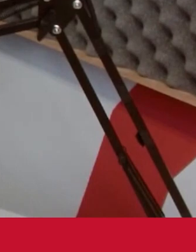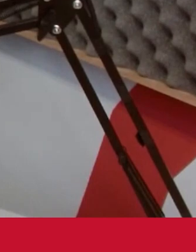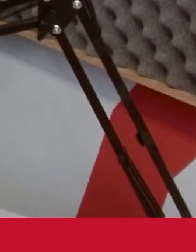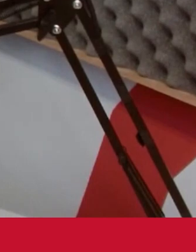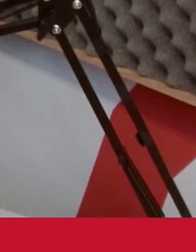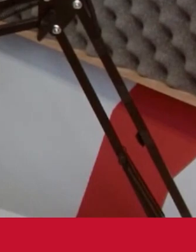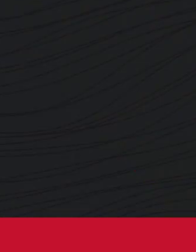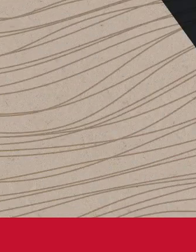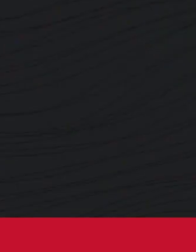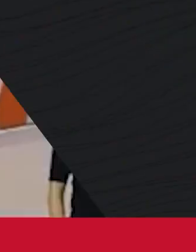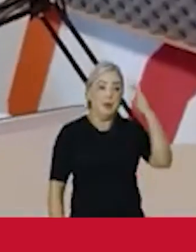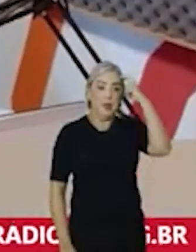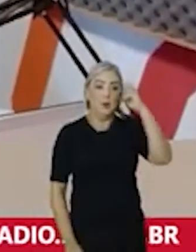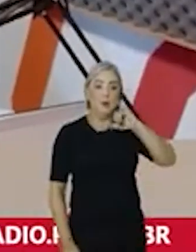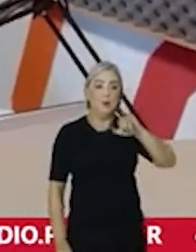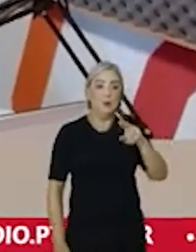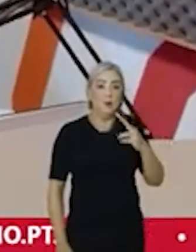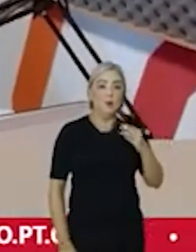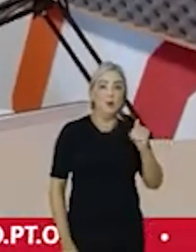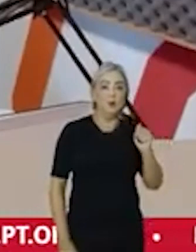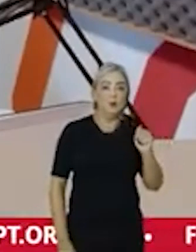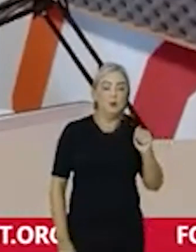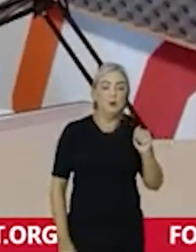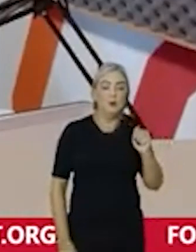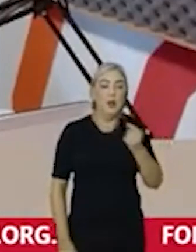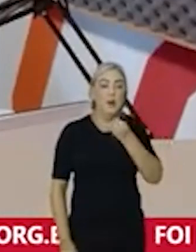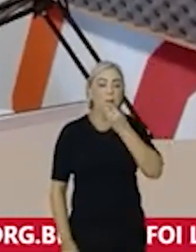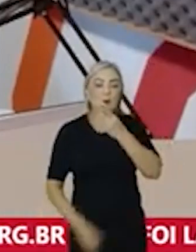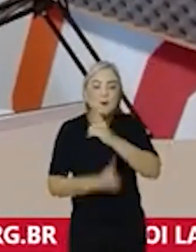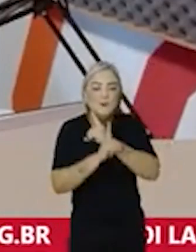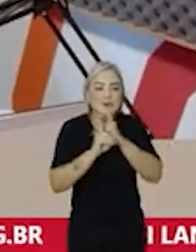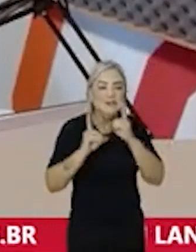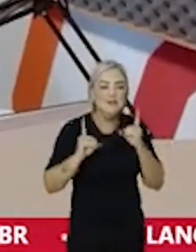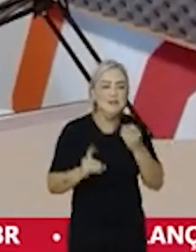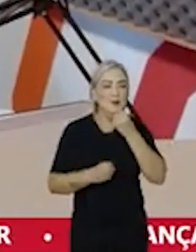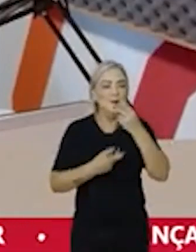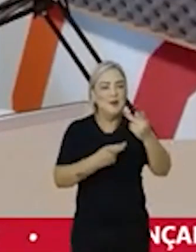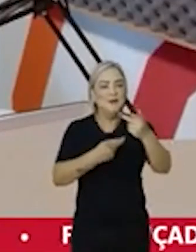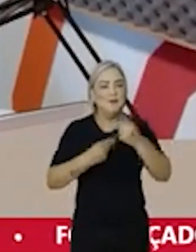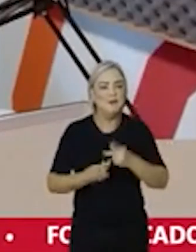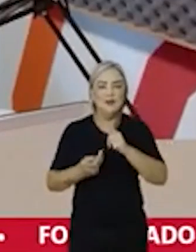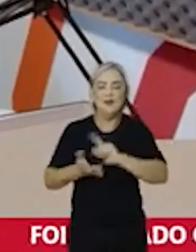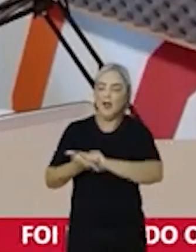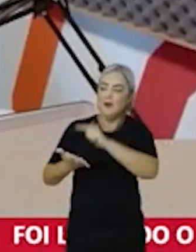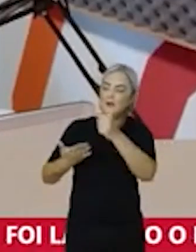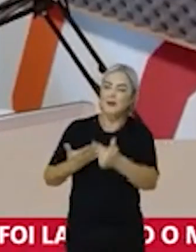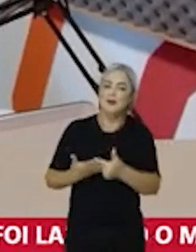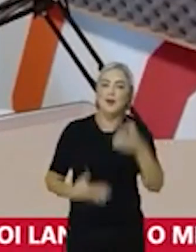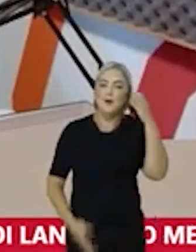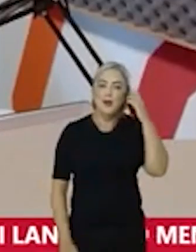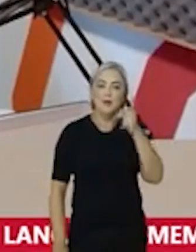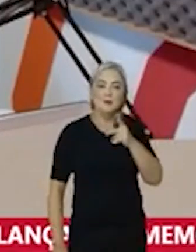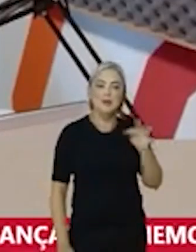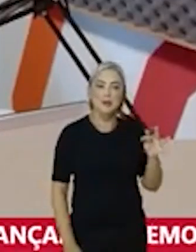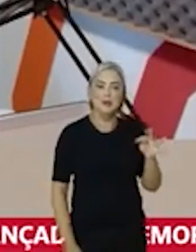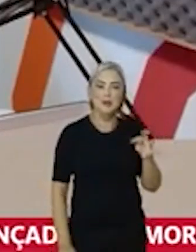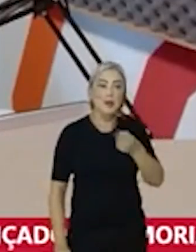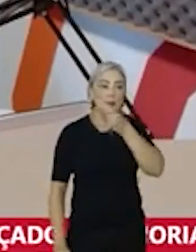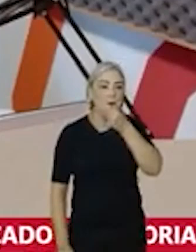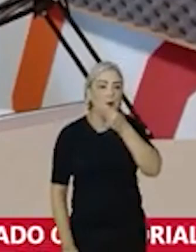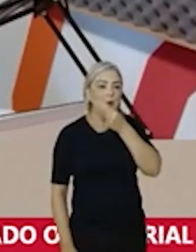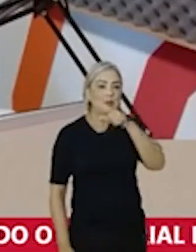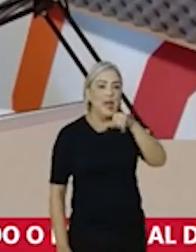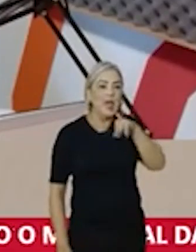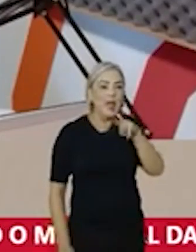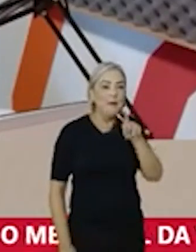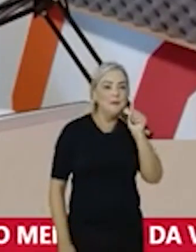de Oliveira. Bom dia, Juca. Seja muito bem-vindo ao Jornal Rádio PT. Bom dia,